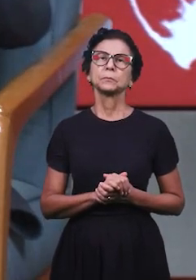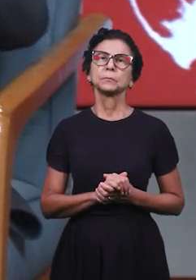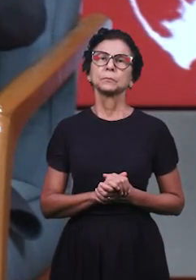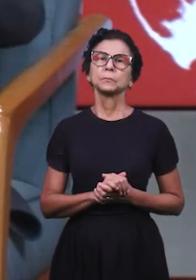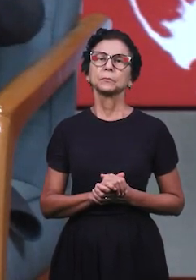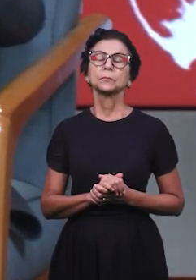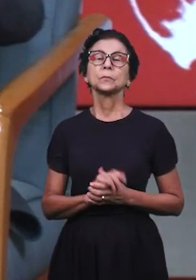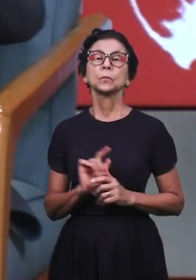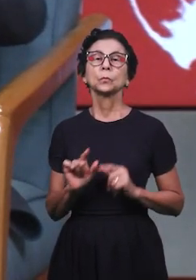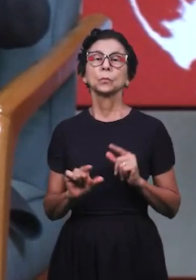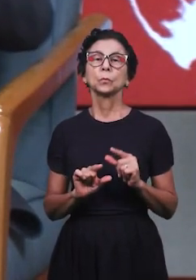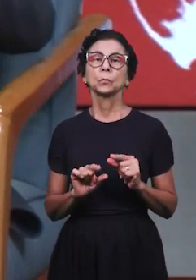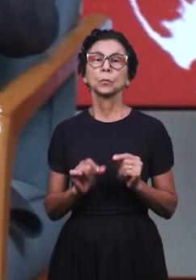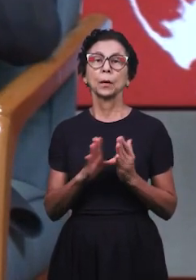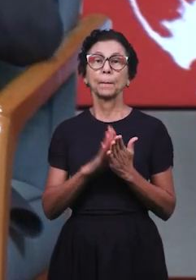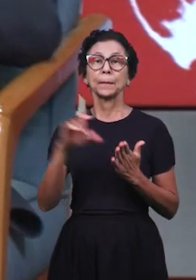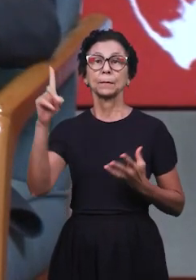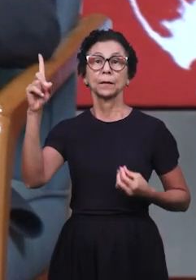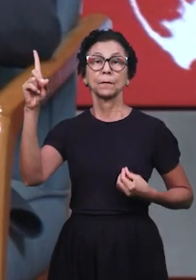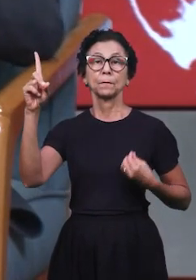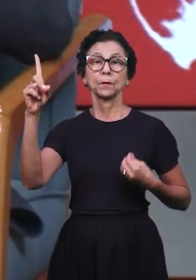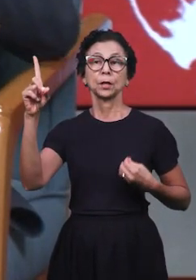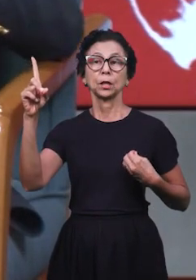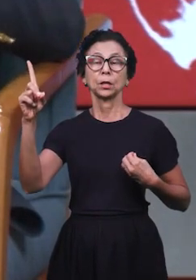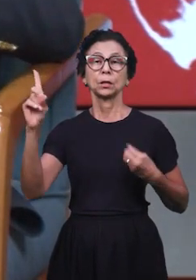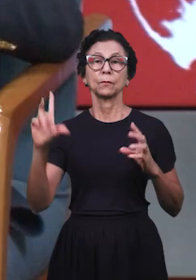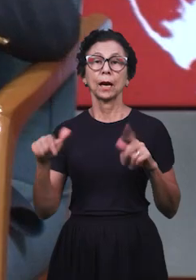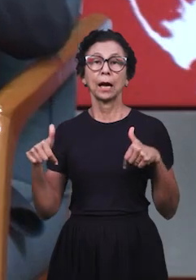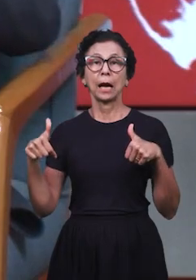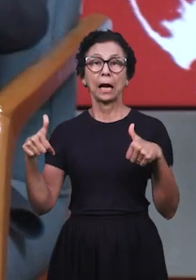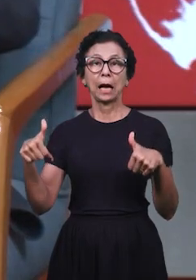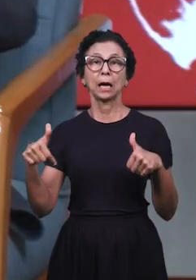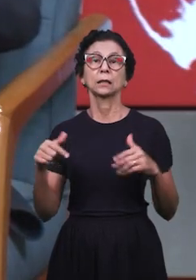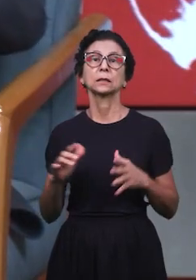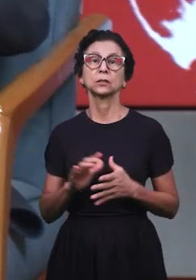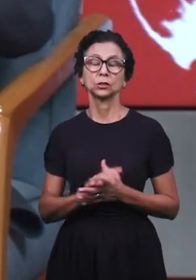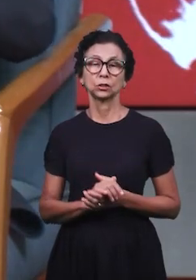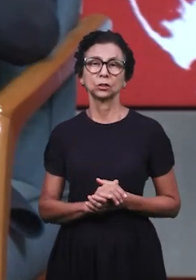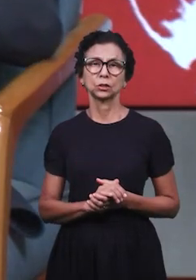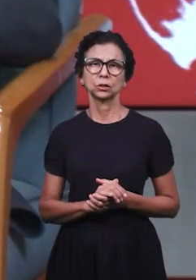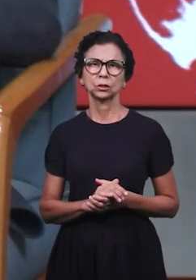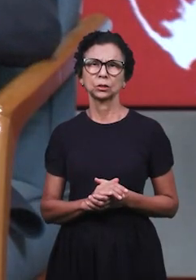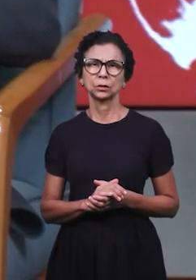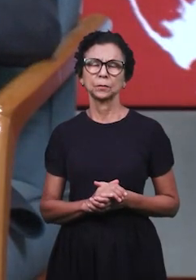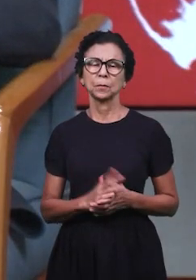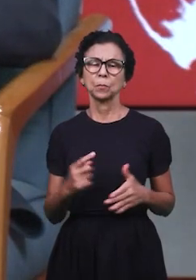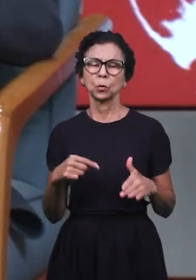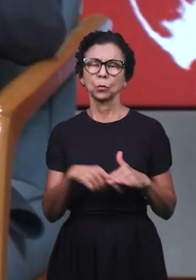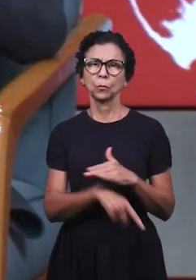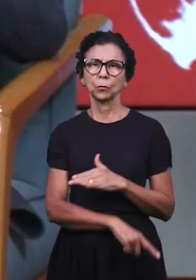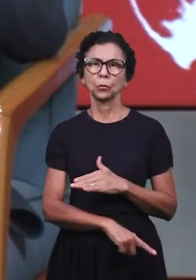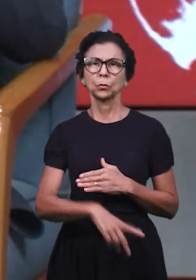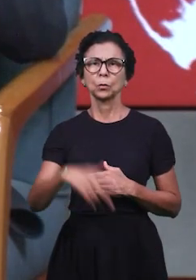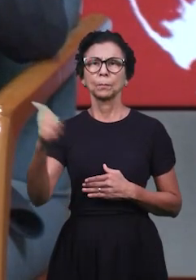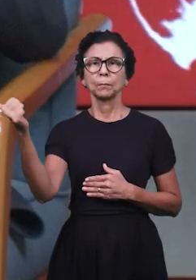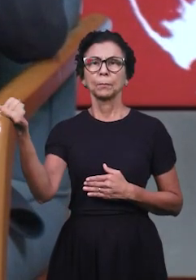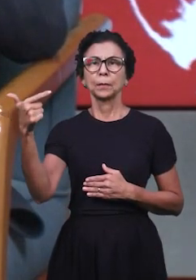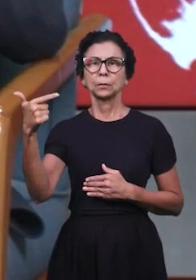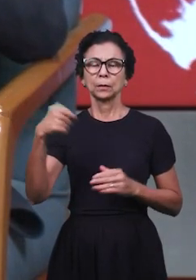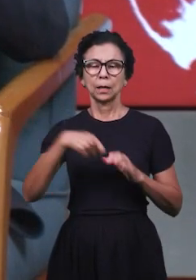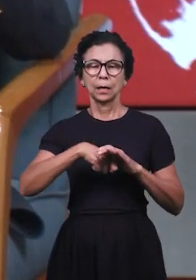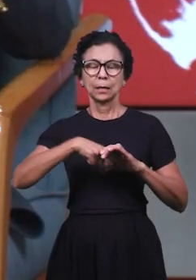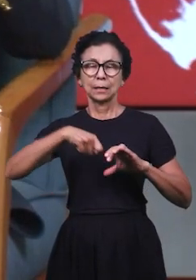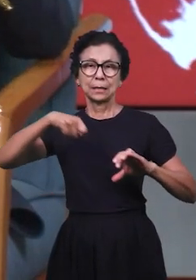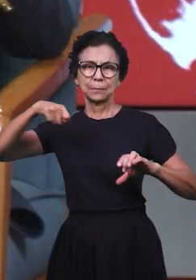é viva e eficaz, mais penetrante do que espada alguma de 2 gumes, vai até